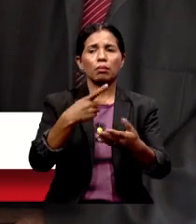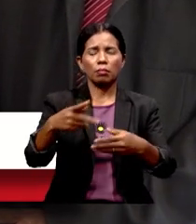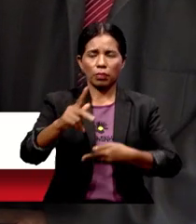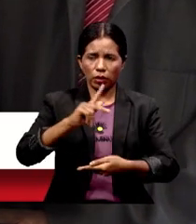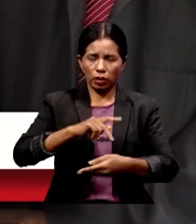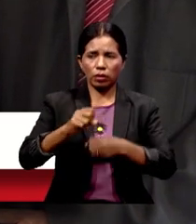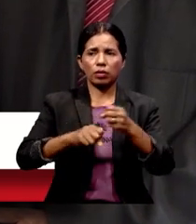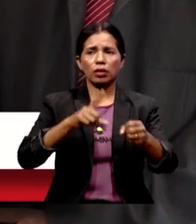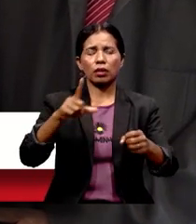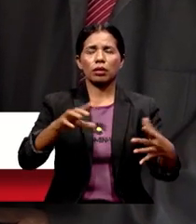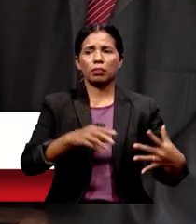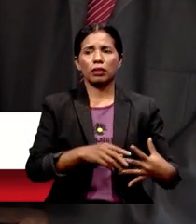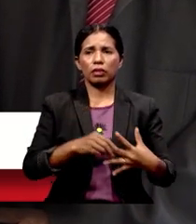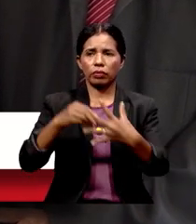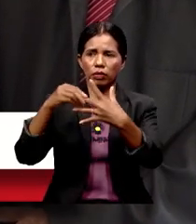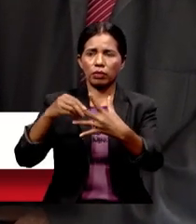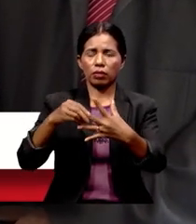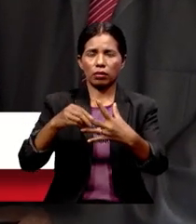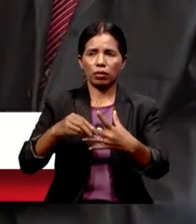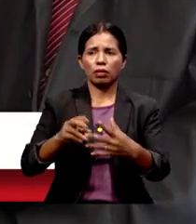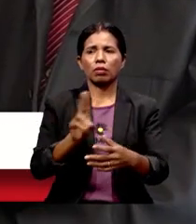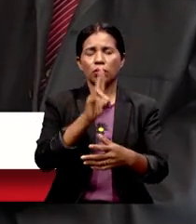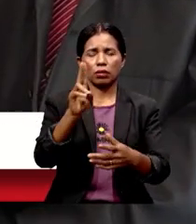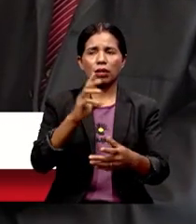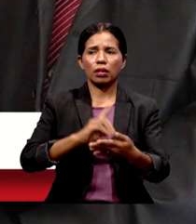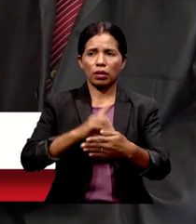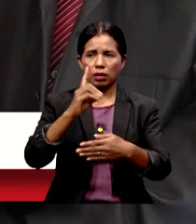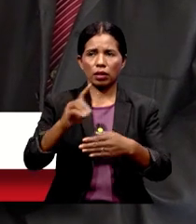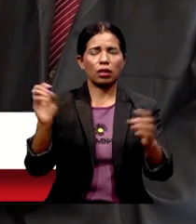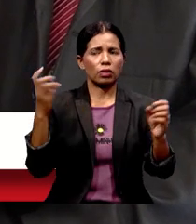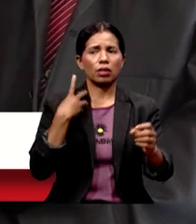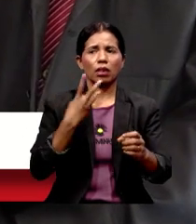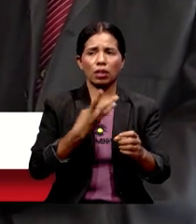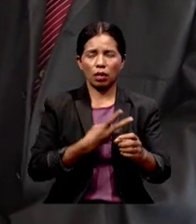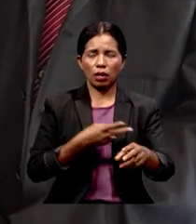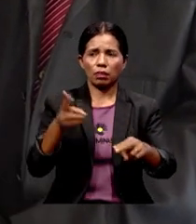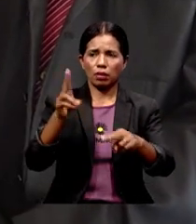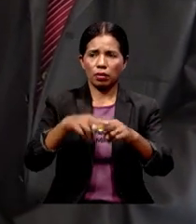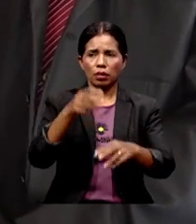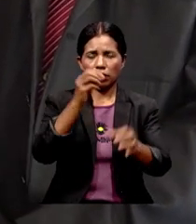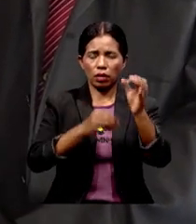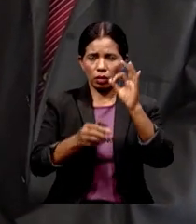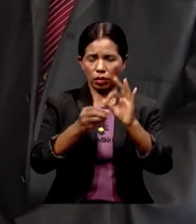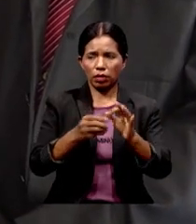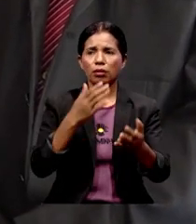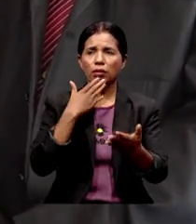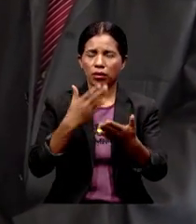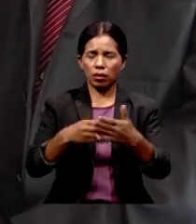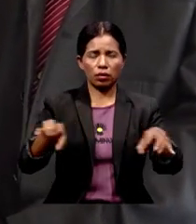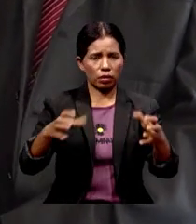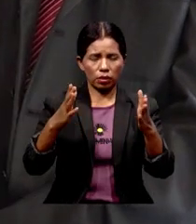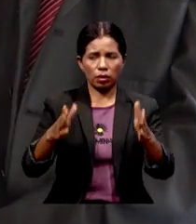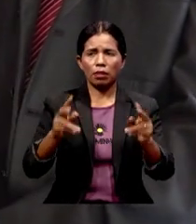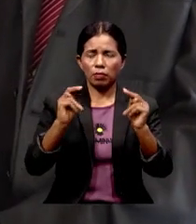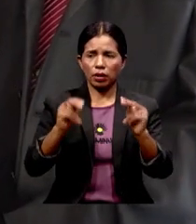bem específico para a gestão de desastres. Mas Laos aumenta para garantir a quantidade de recursos humanos, mas